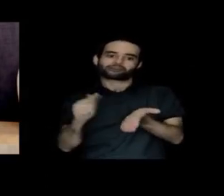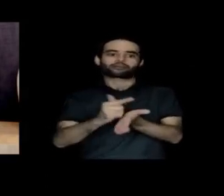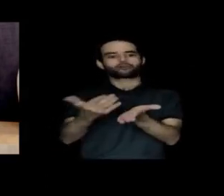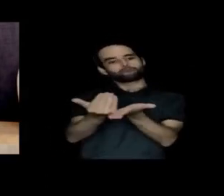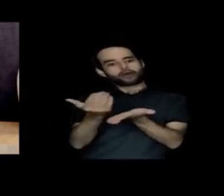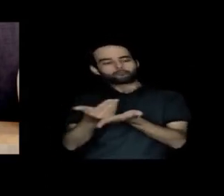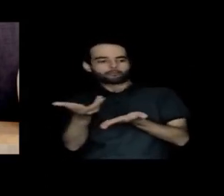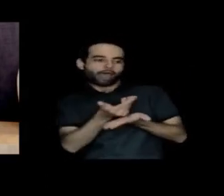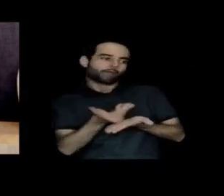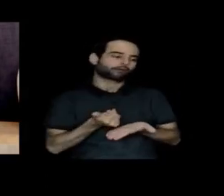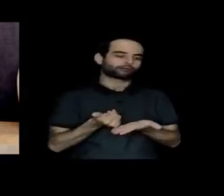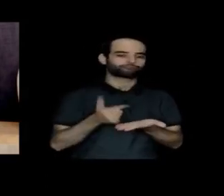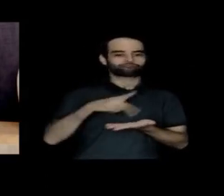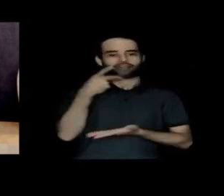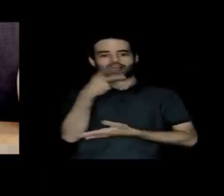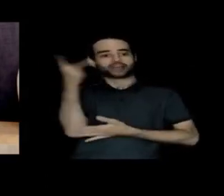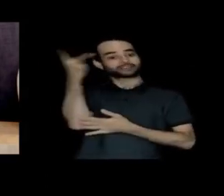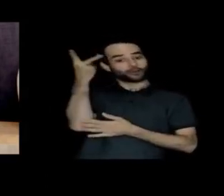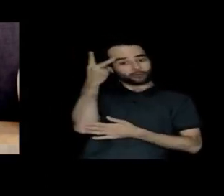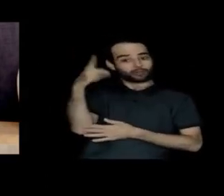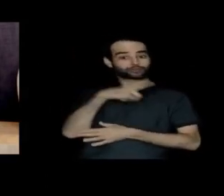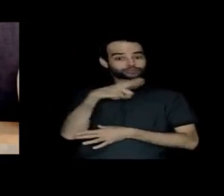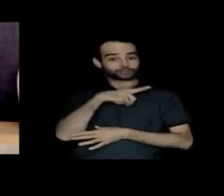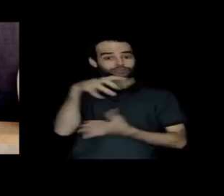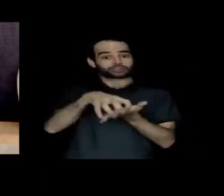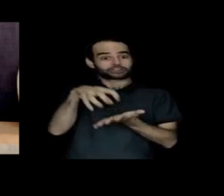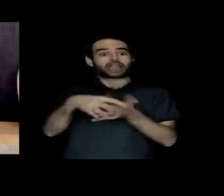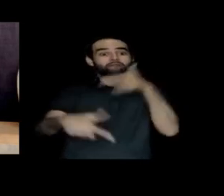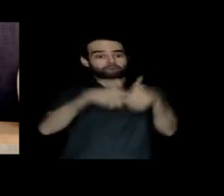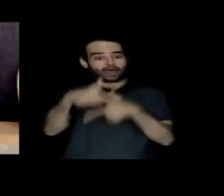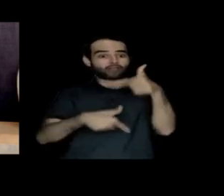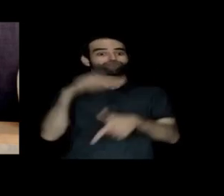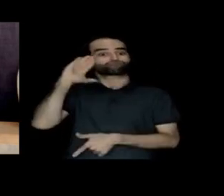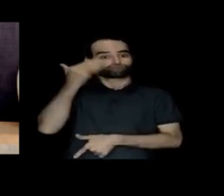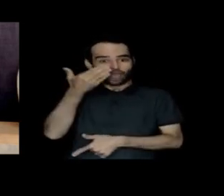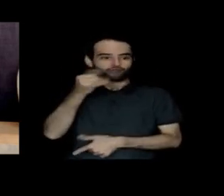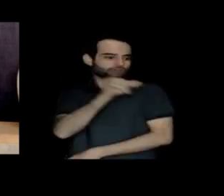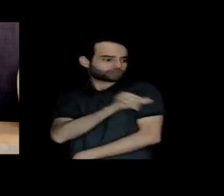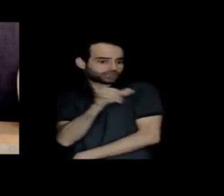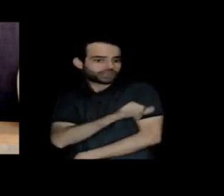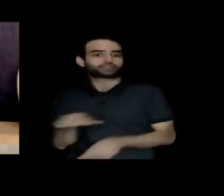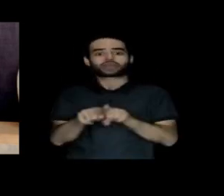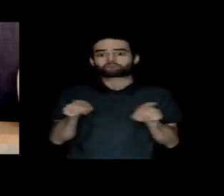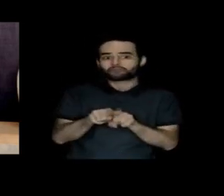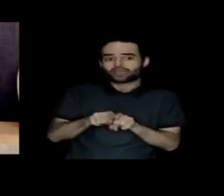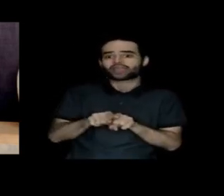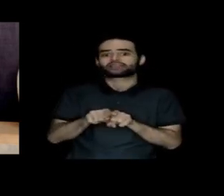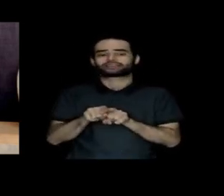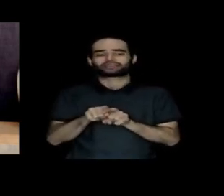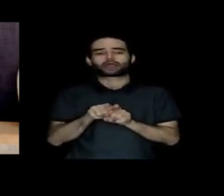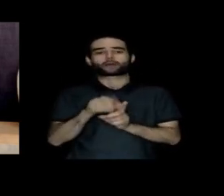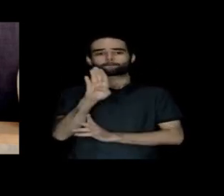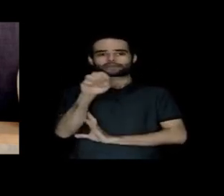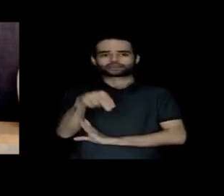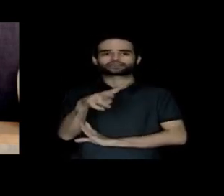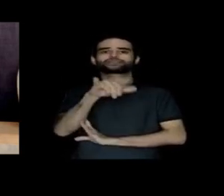bastante bilhetinho da plenária, das pessoas que estavam participando, dizendo que em São Paulo tinha trabalho com surdo-cego, que no Rio